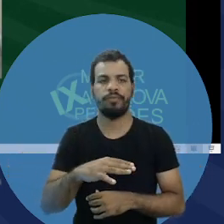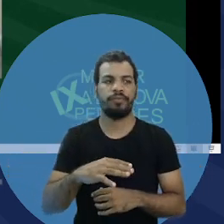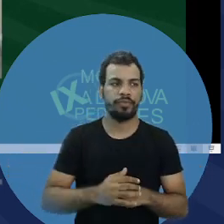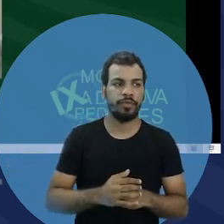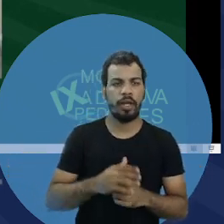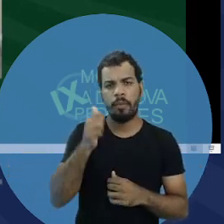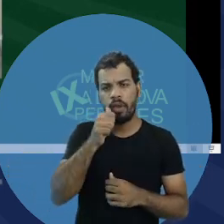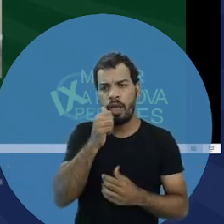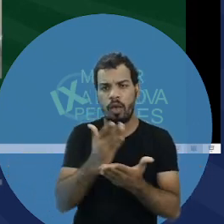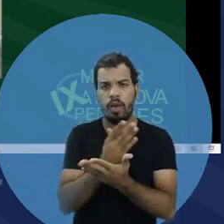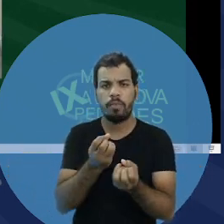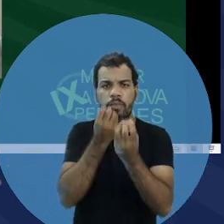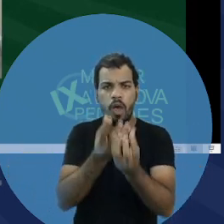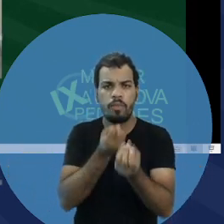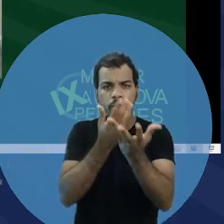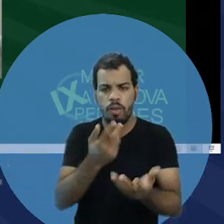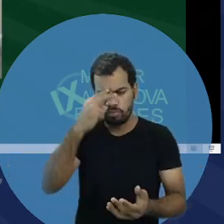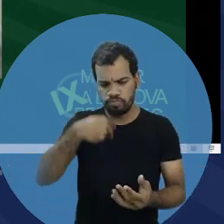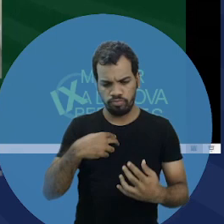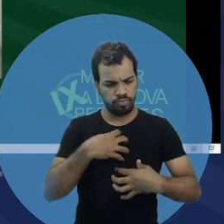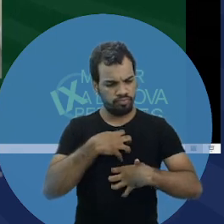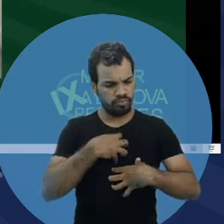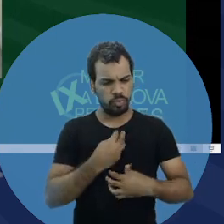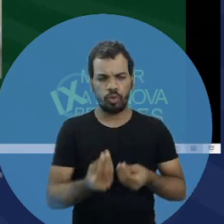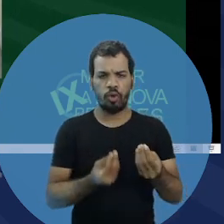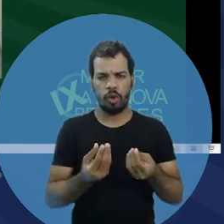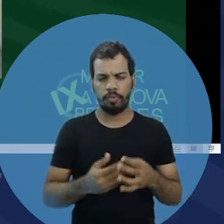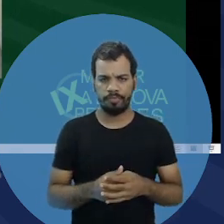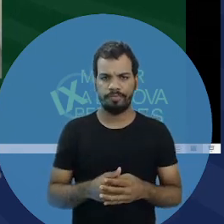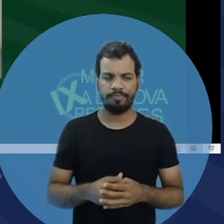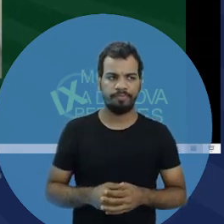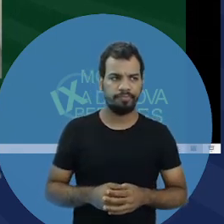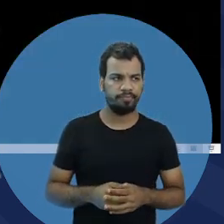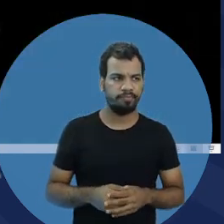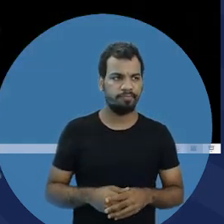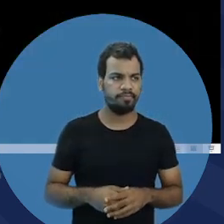elas achavam. Pode passar.